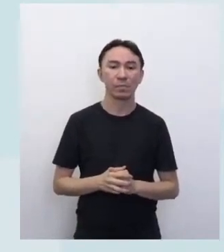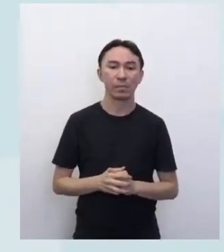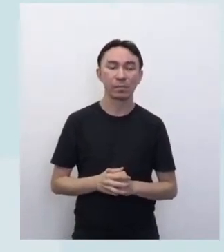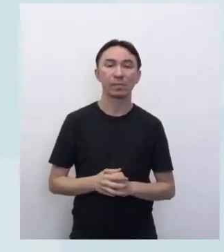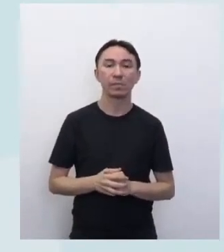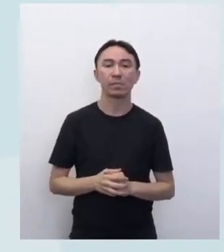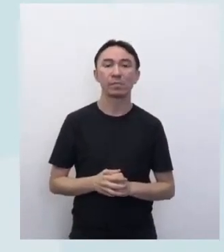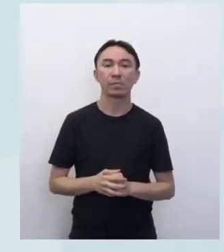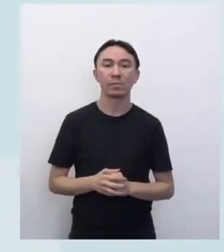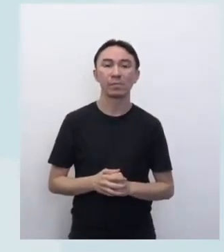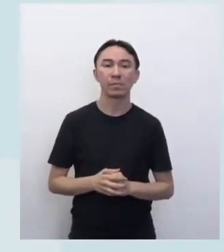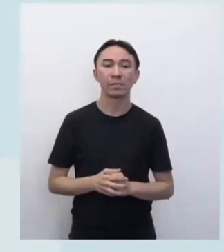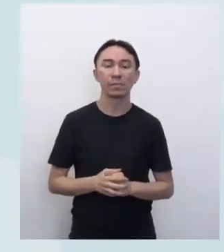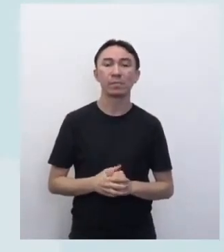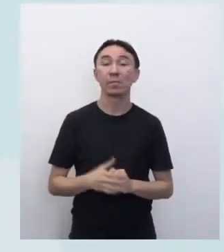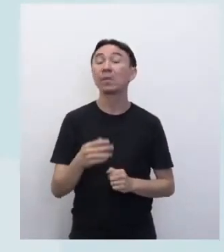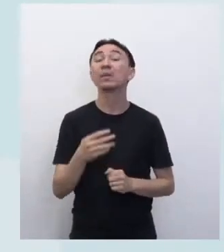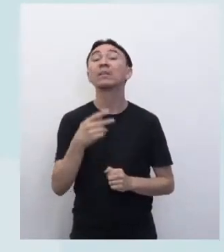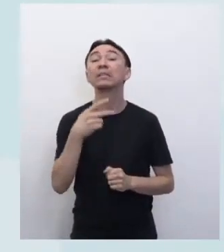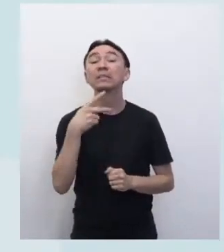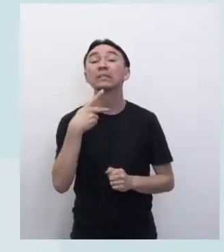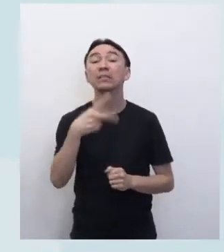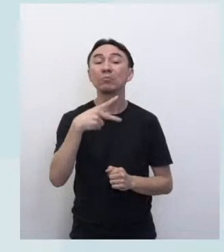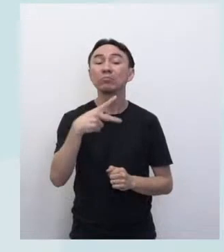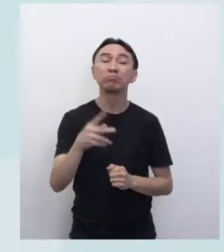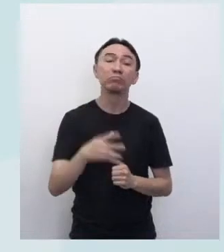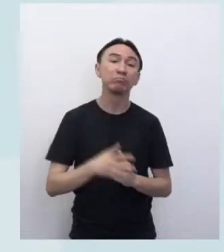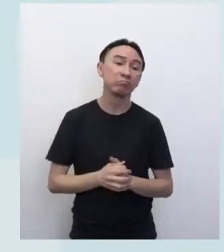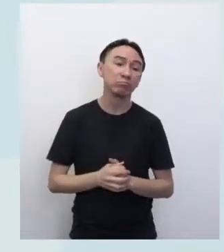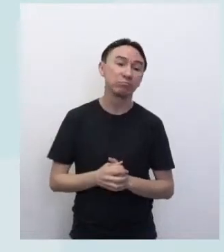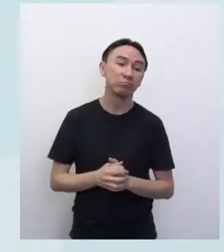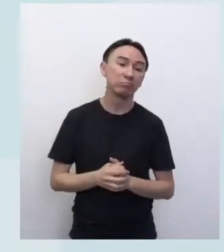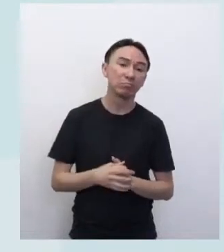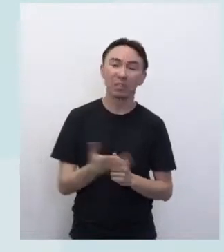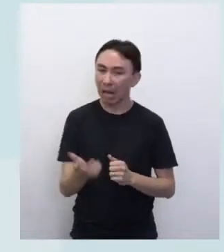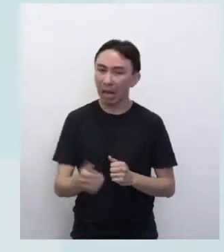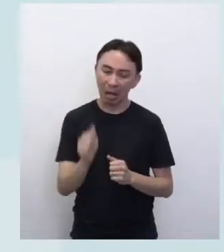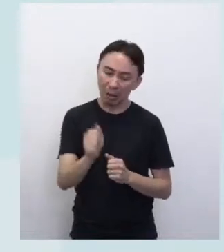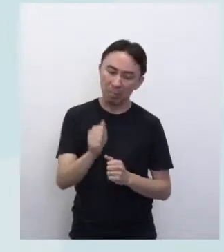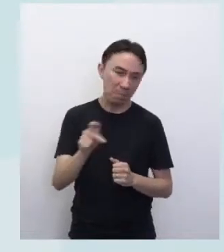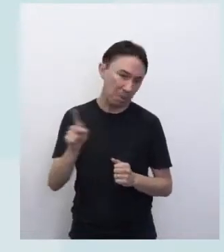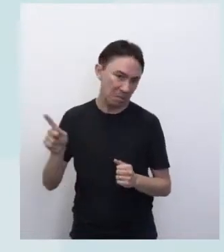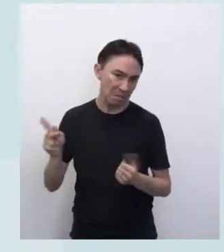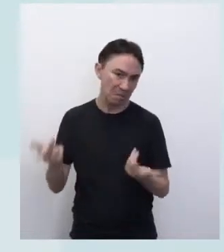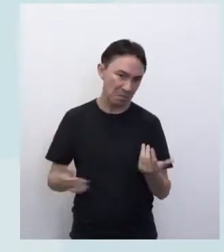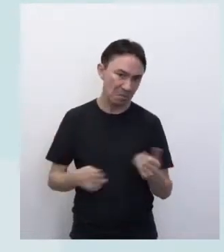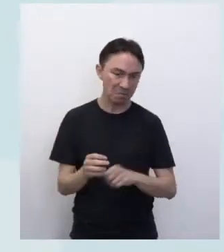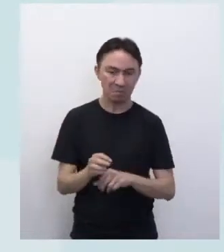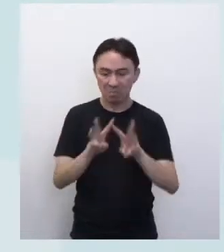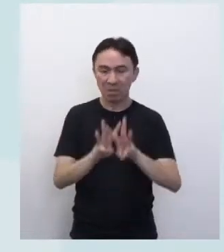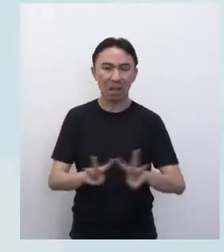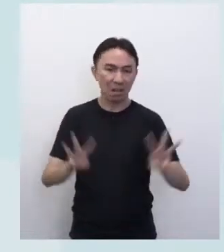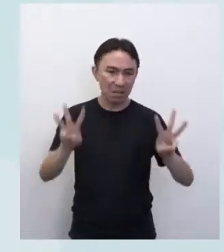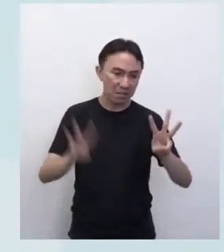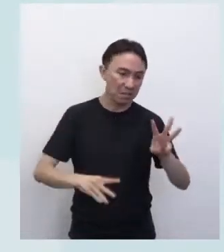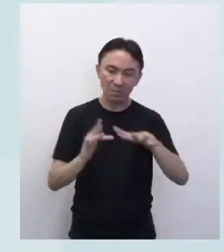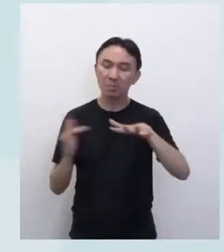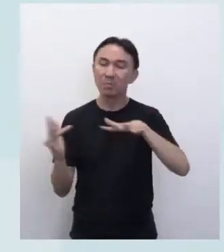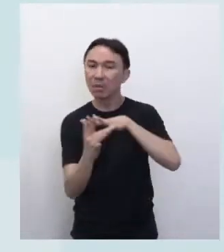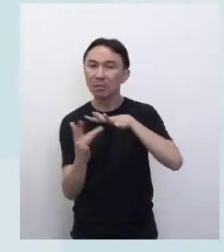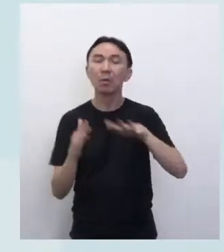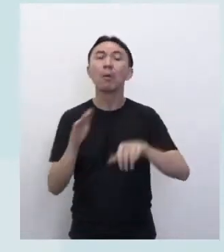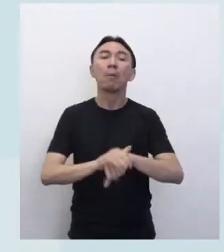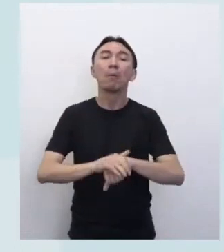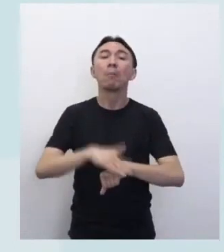or website? Qual é o seu aplicativo ou site favorito de mídia social ou de rede social?